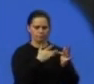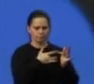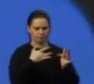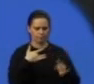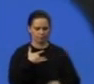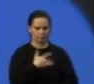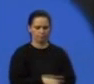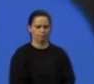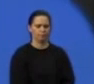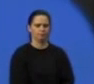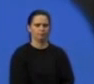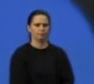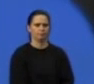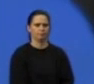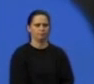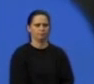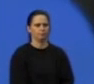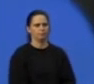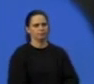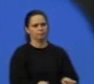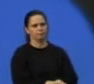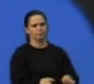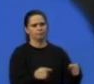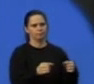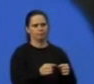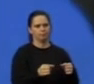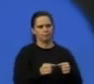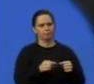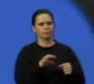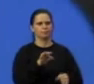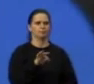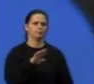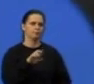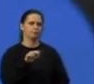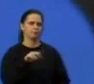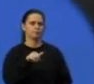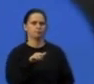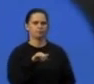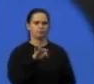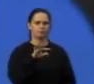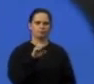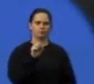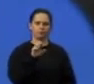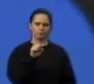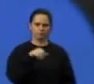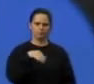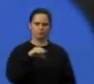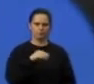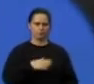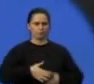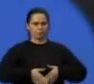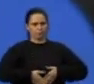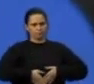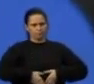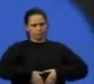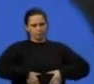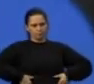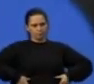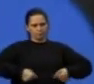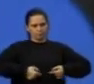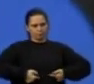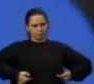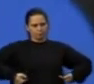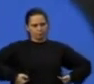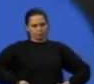saúde. Com relação ao traumatismo abdominal, prezado aluno, podemos entendê-lo